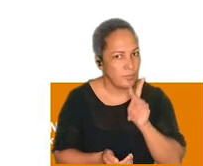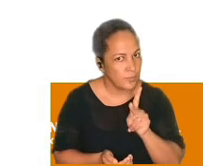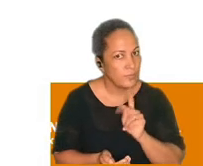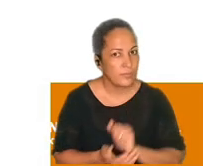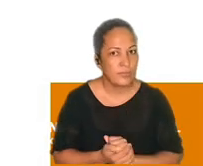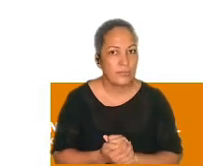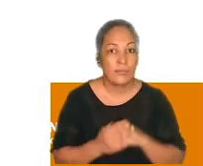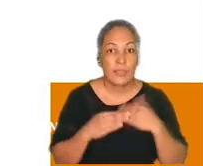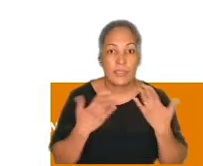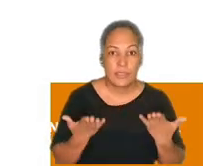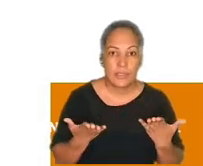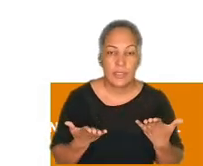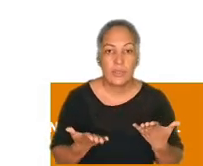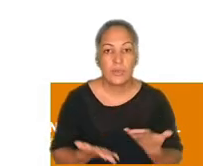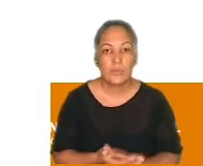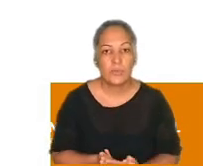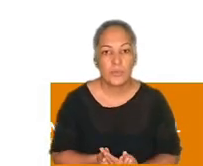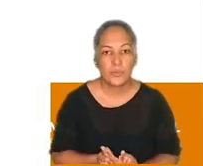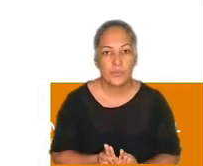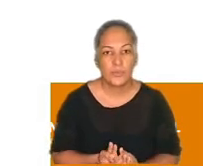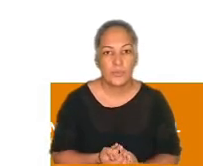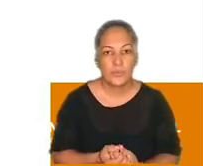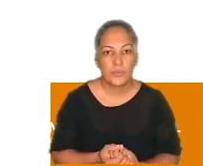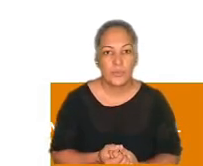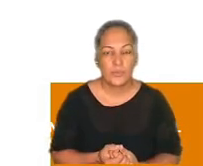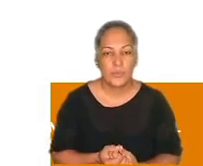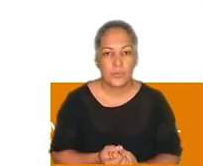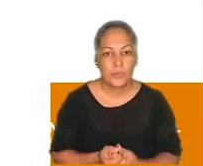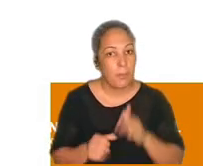bom? É isso, galera.